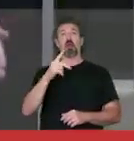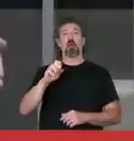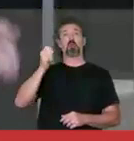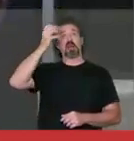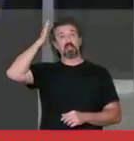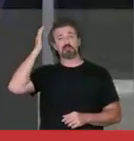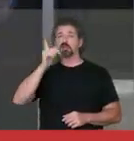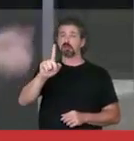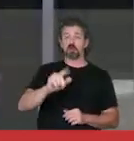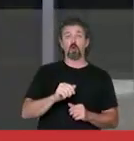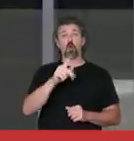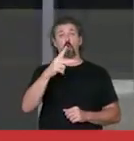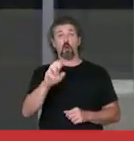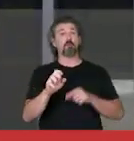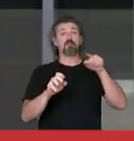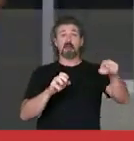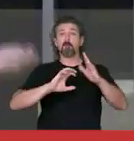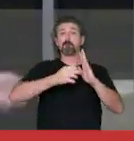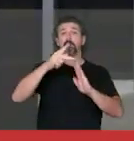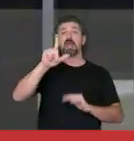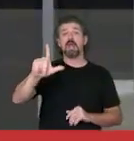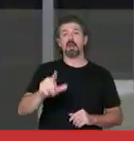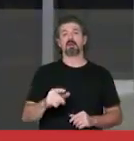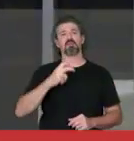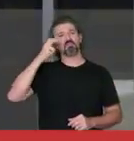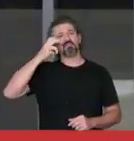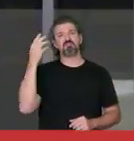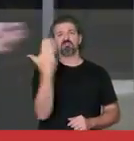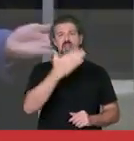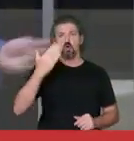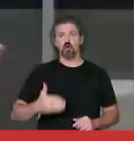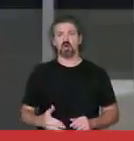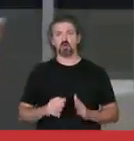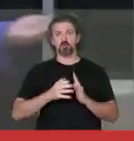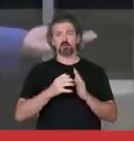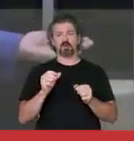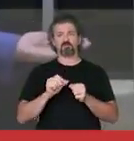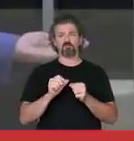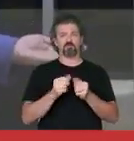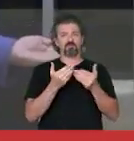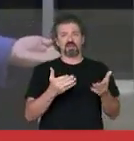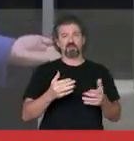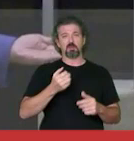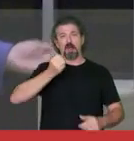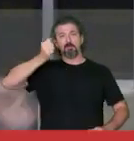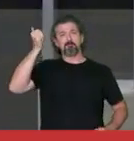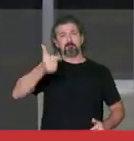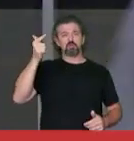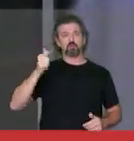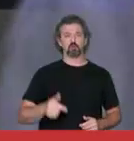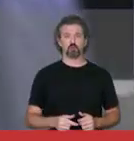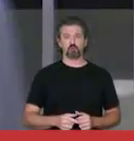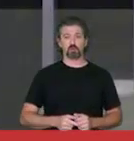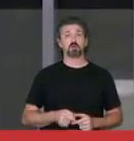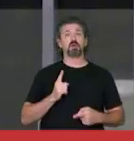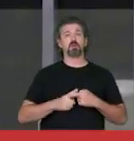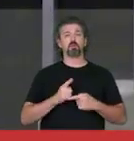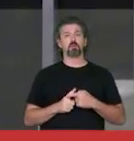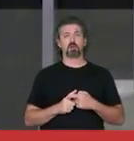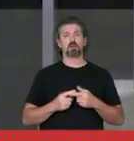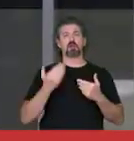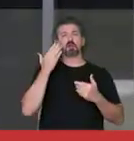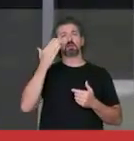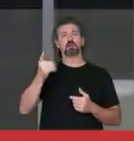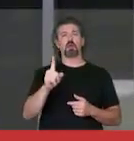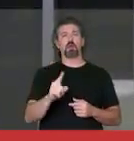o golpe é do PL. É uma vergonha deste partido apresentar uma excrescência dessa. Por que que ele não apresenta a